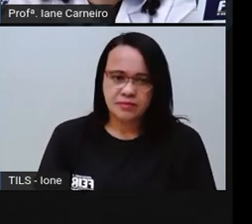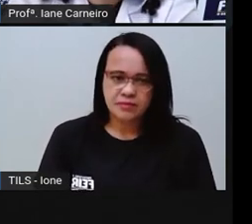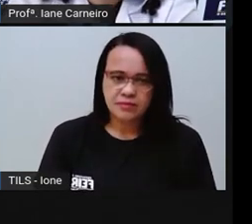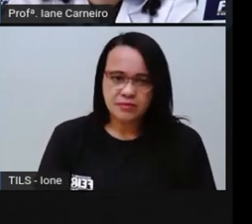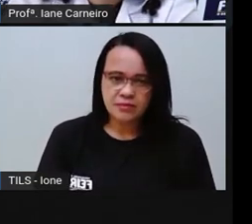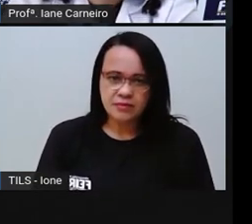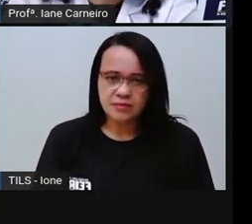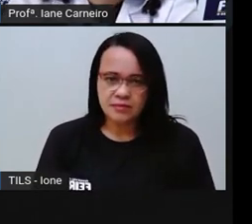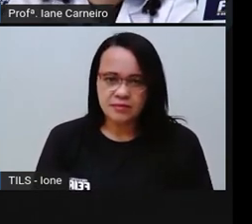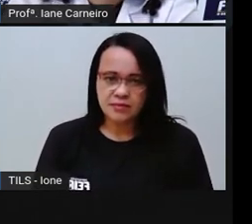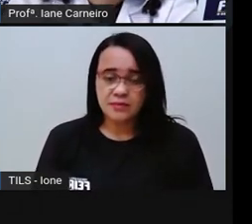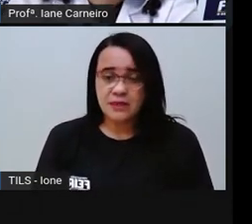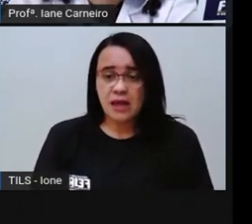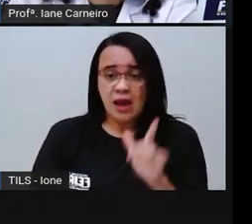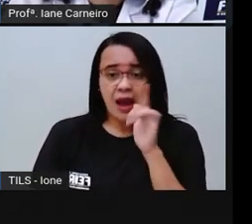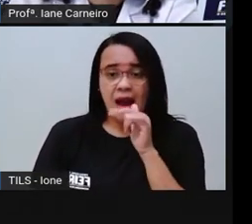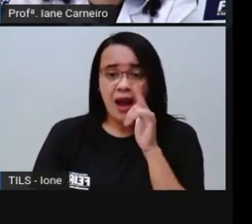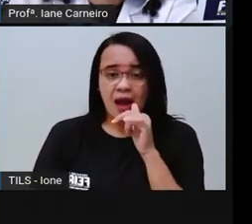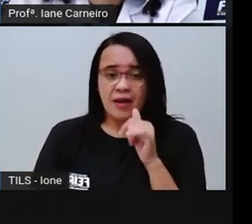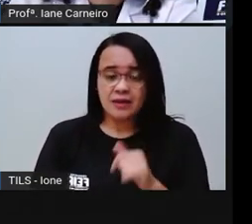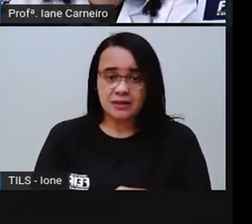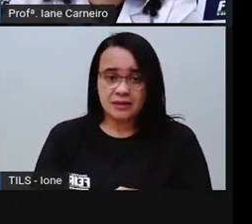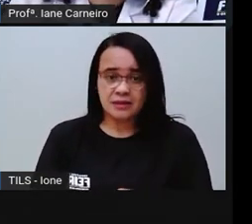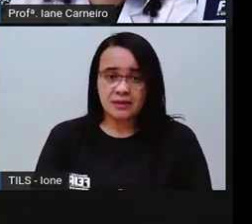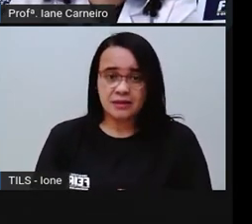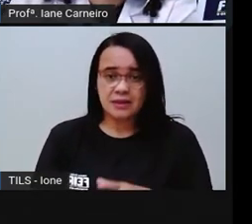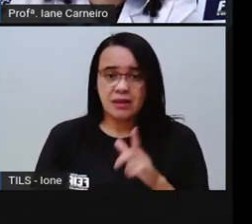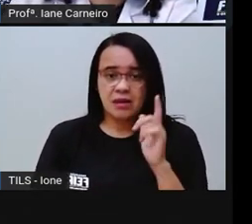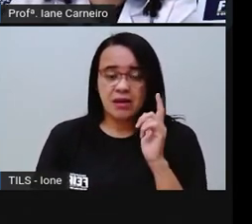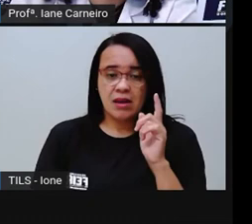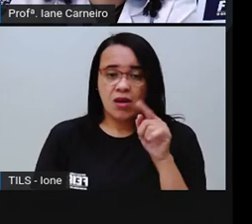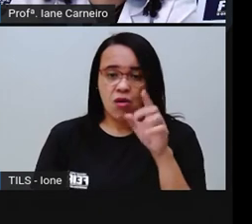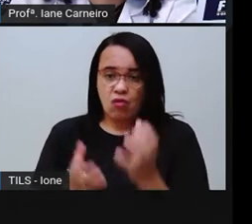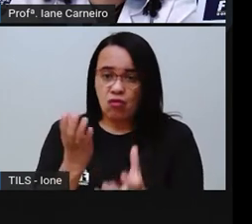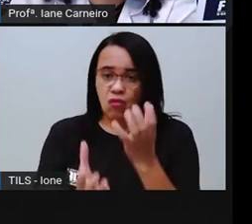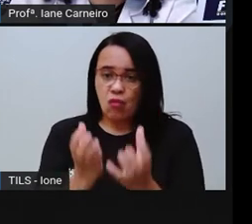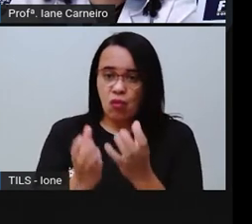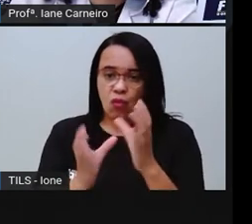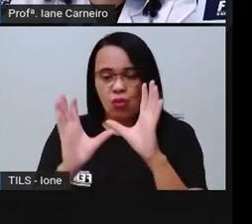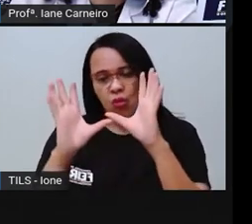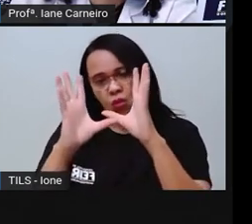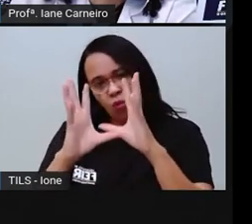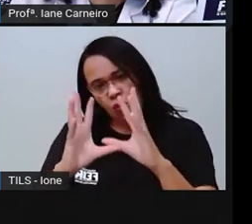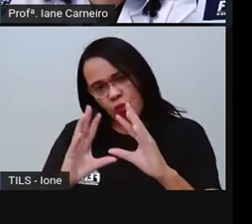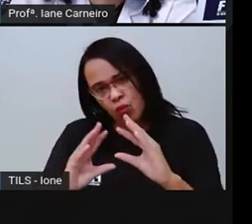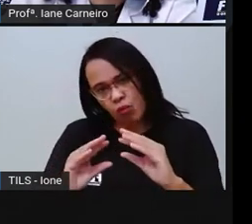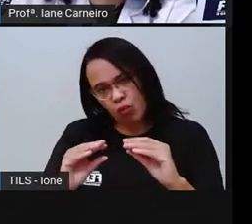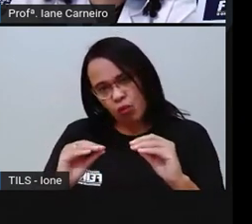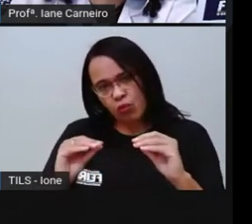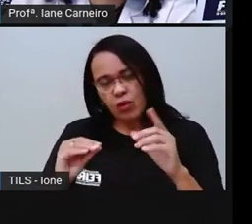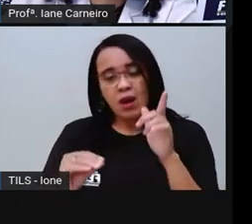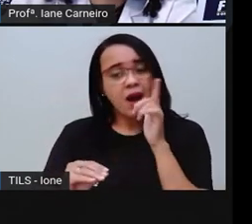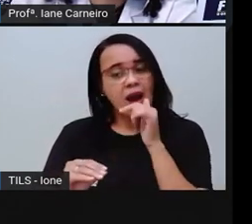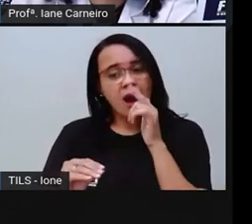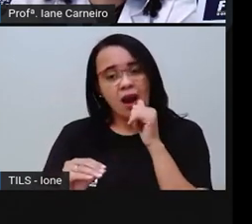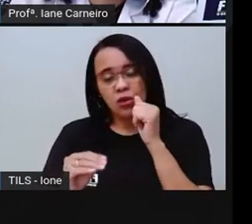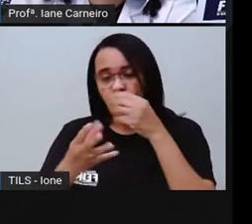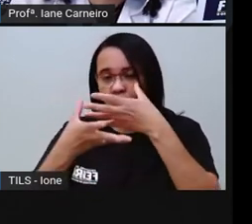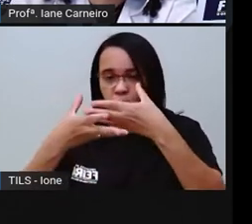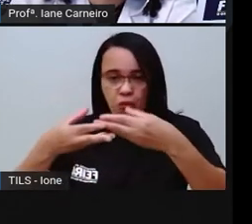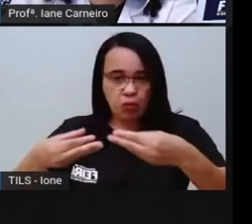bom e o que aconteceu com fogo o a água